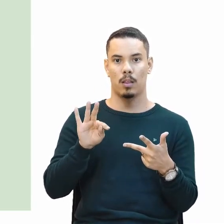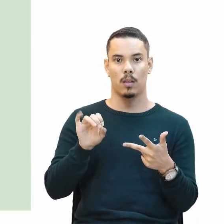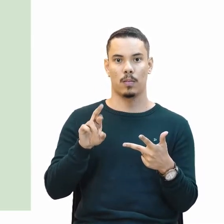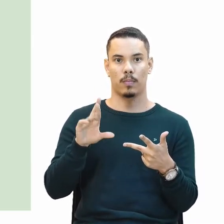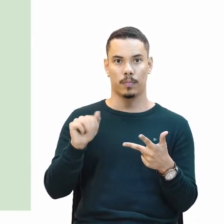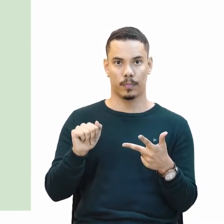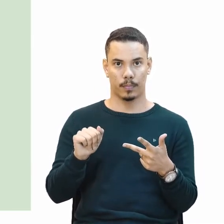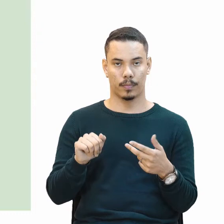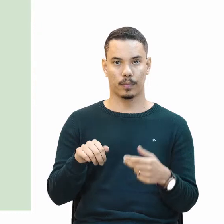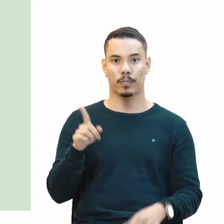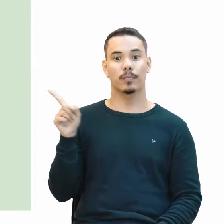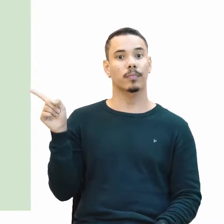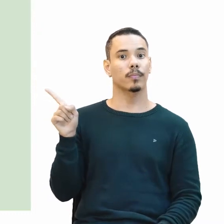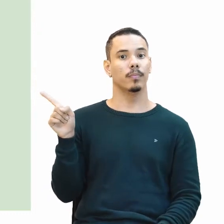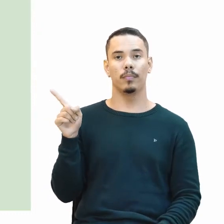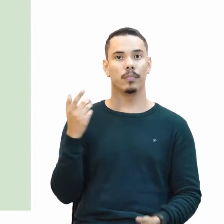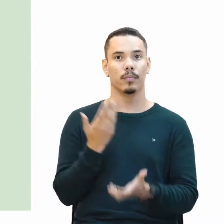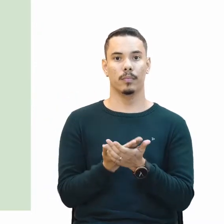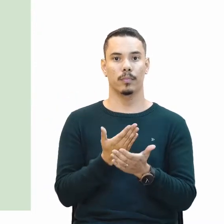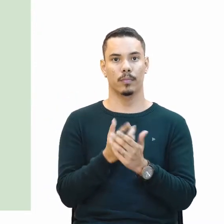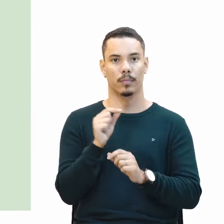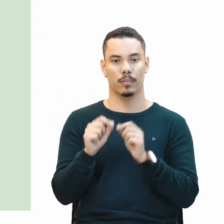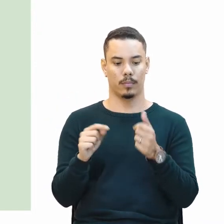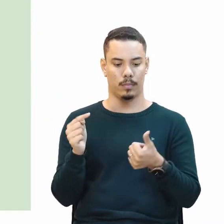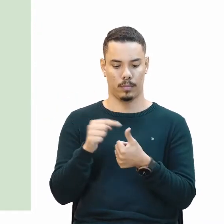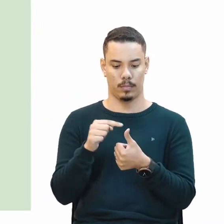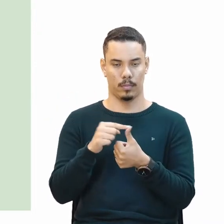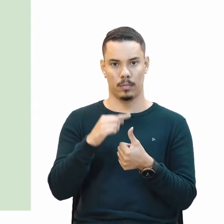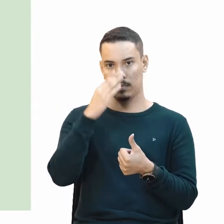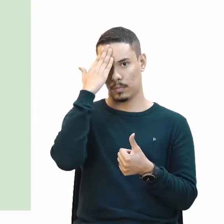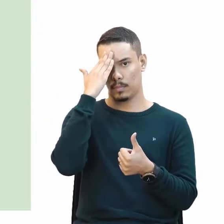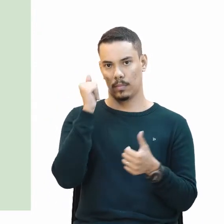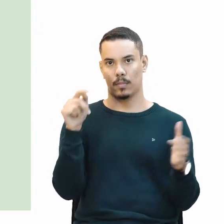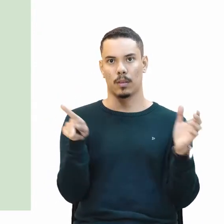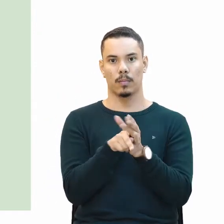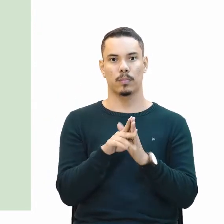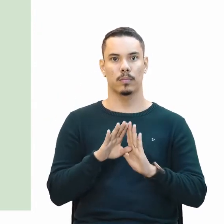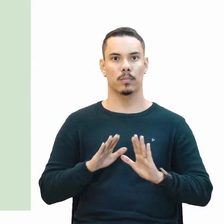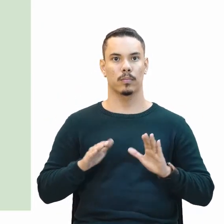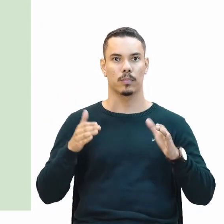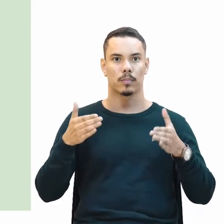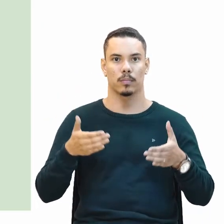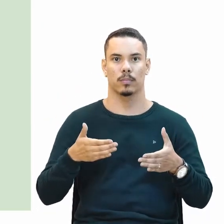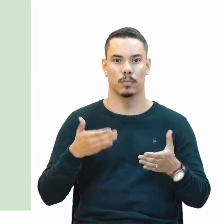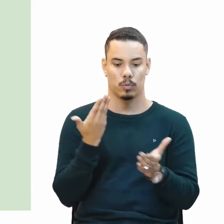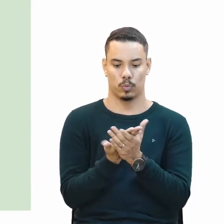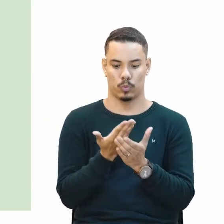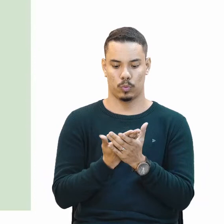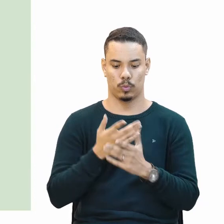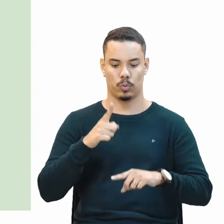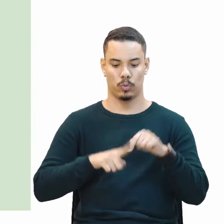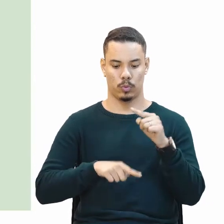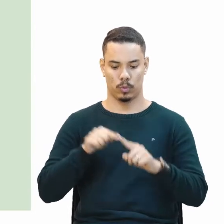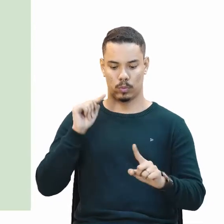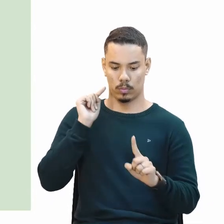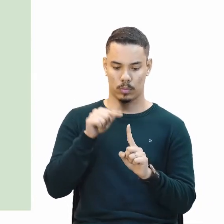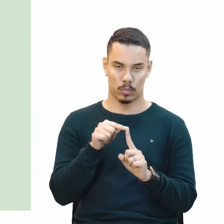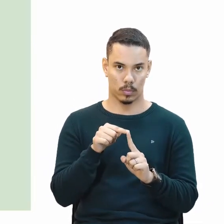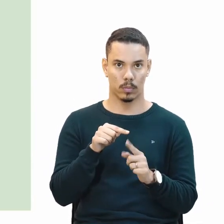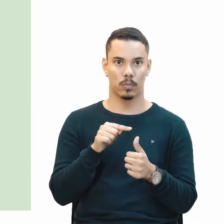o quadrivium incluía os saberes voltados ao estudo do objeto, ou seja, se estudava